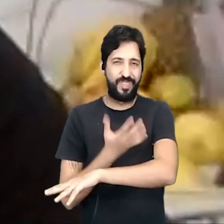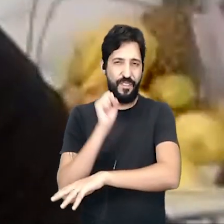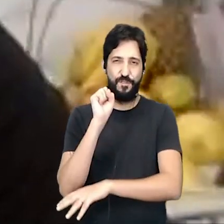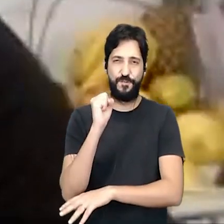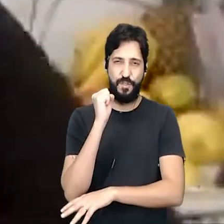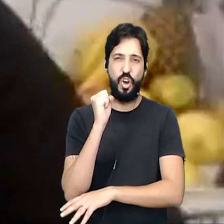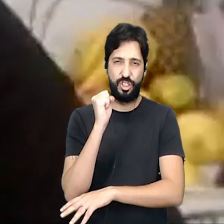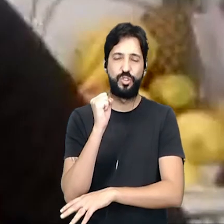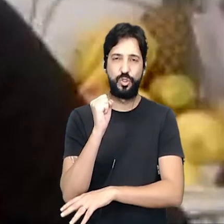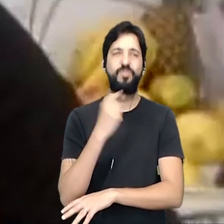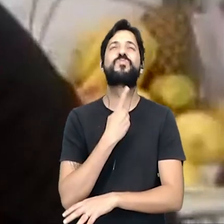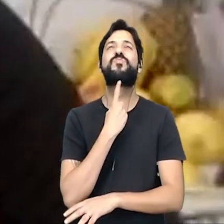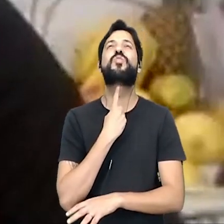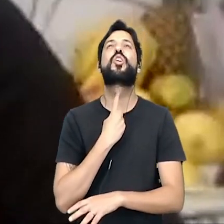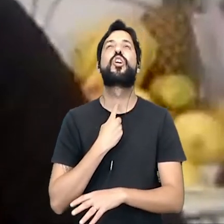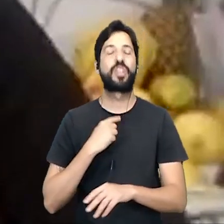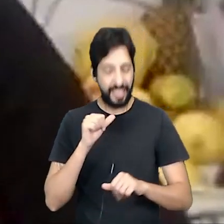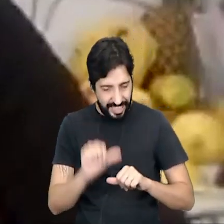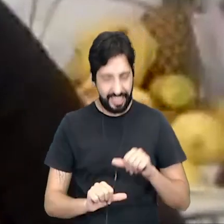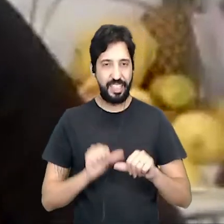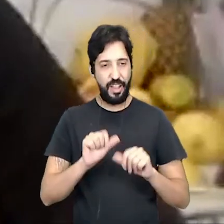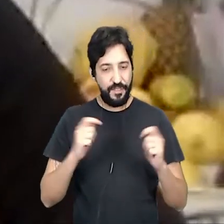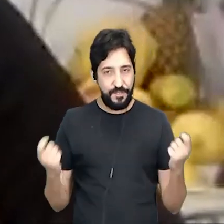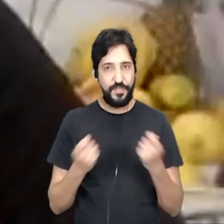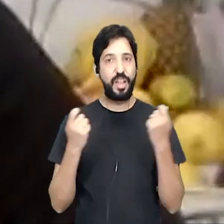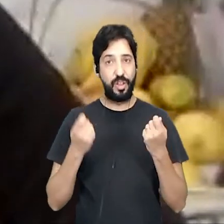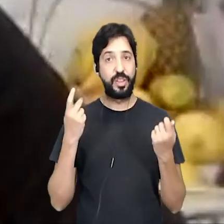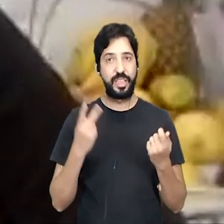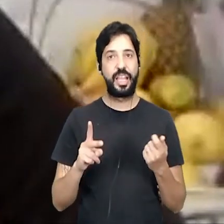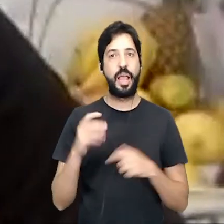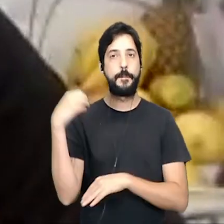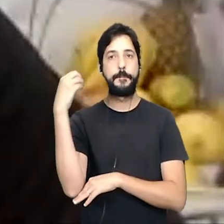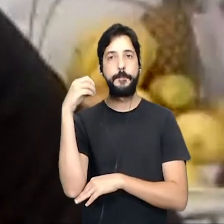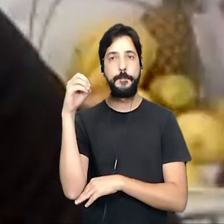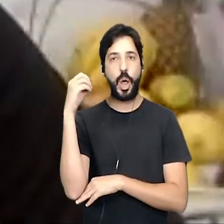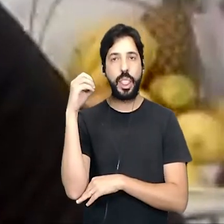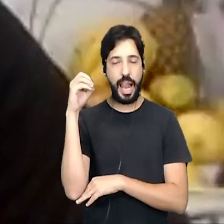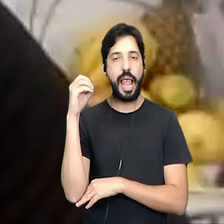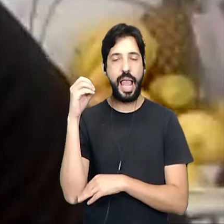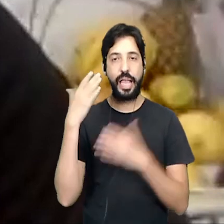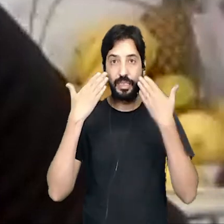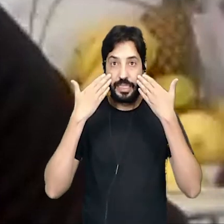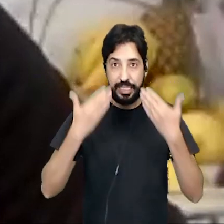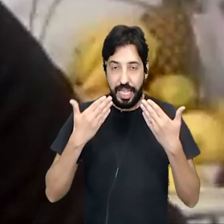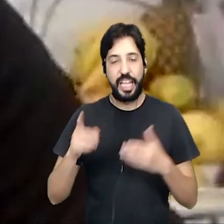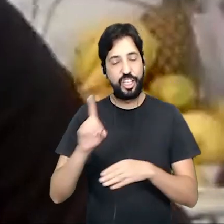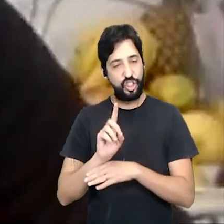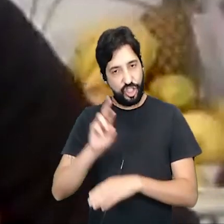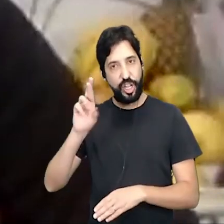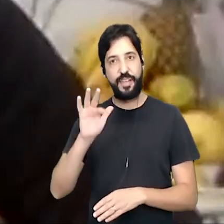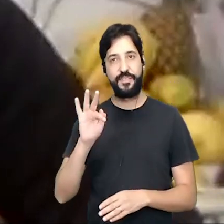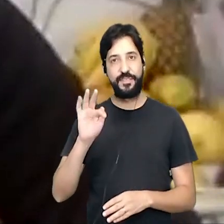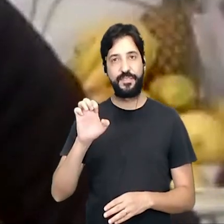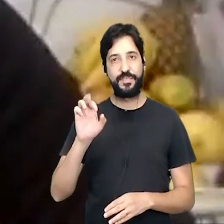enorme e um desejo de transformar o próprio festival dele, que é o Festival Porto Alegre em Cena, e que